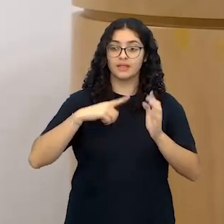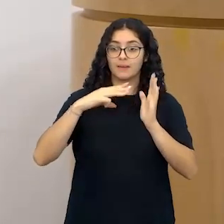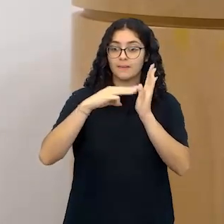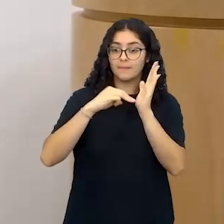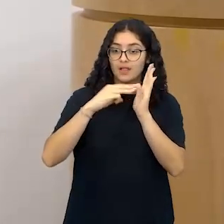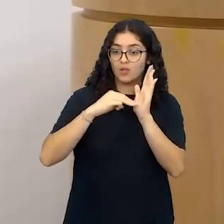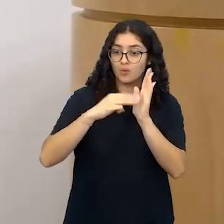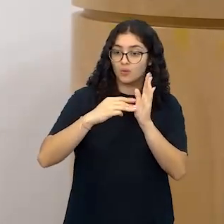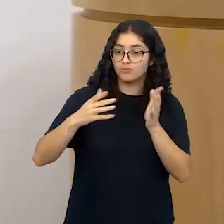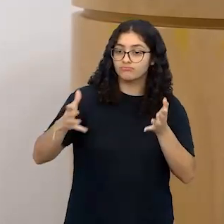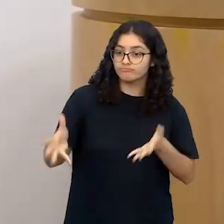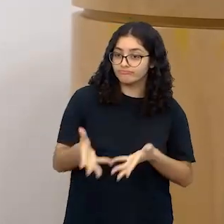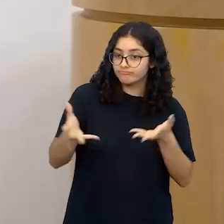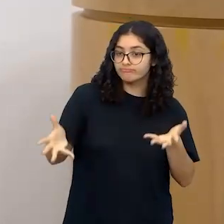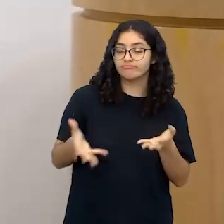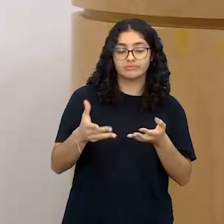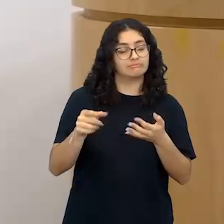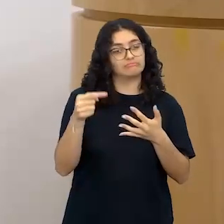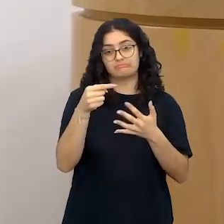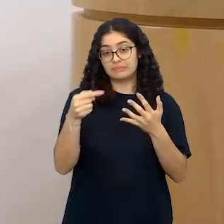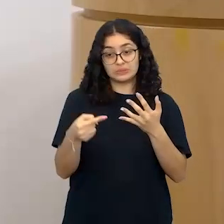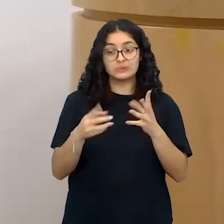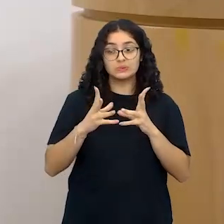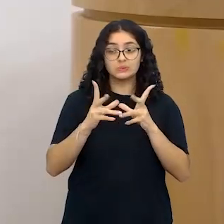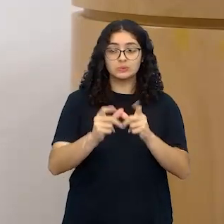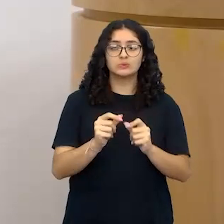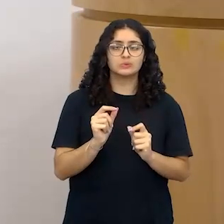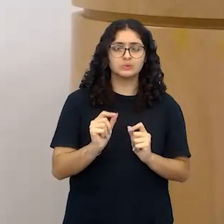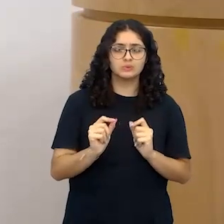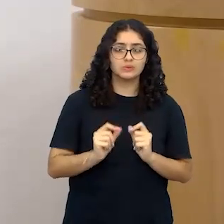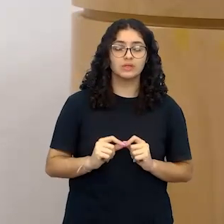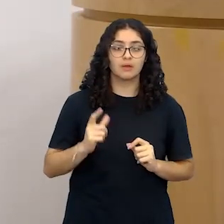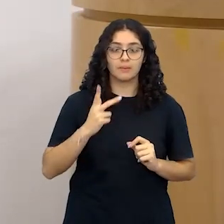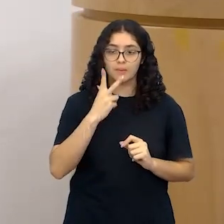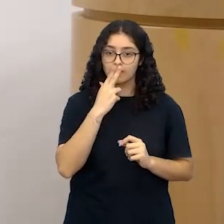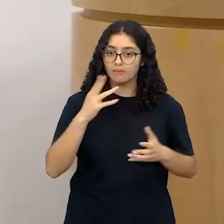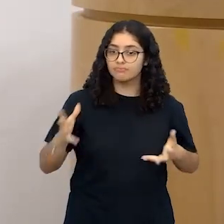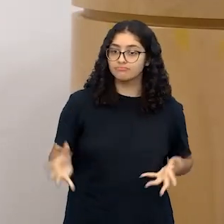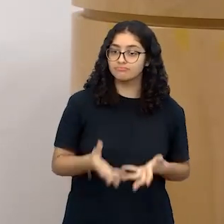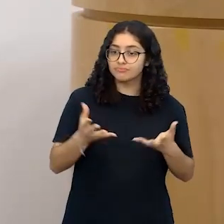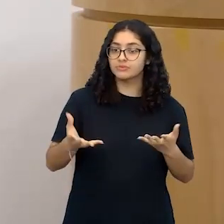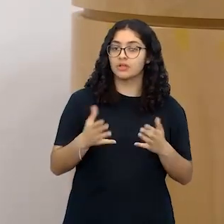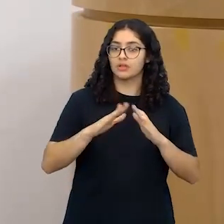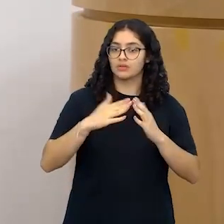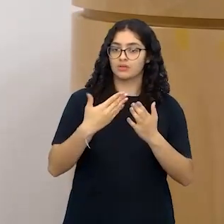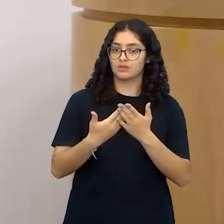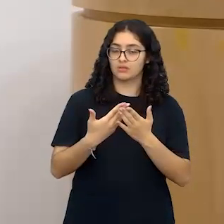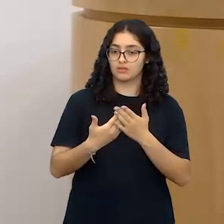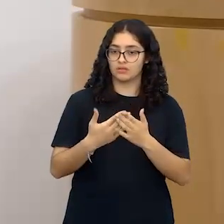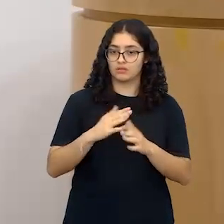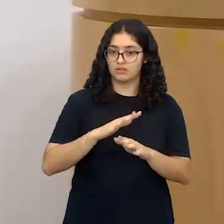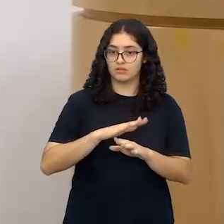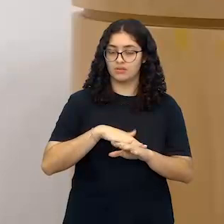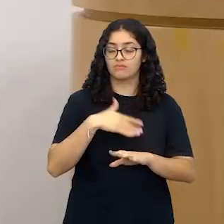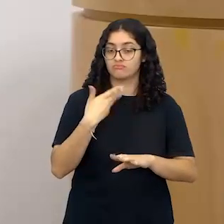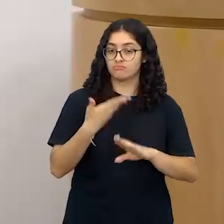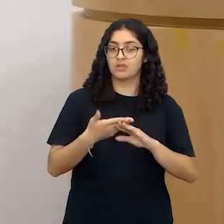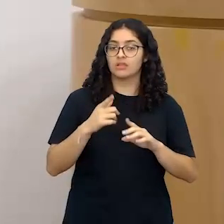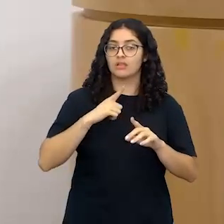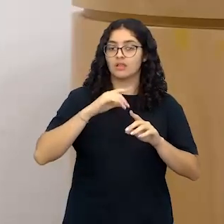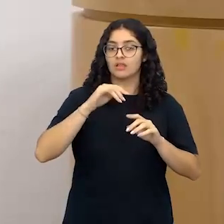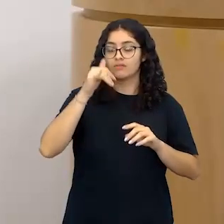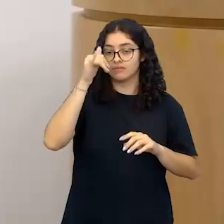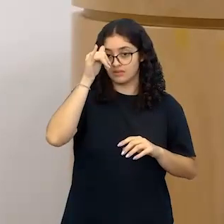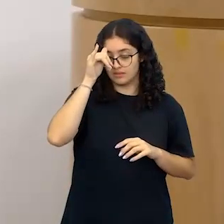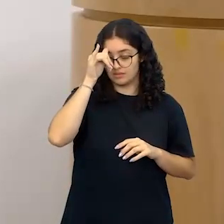metodologias ativas, enfim, tudo isso vai potencializando a educação integral. A educação antirracista, ela